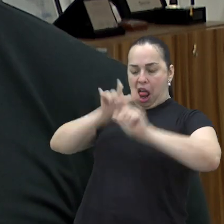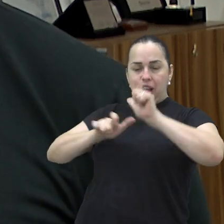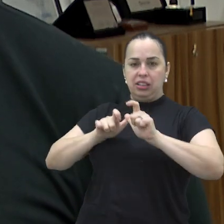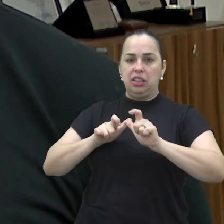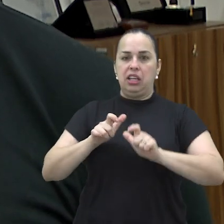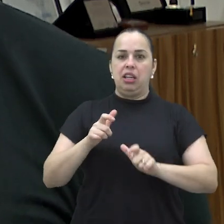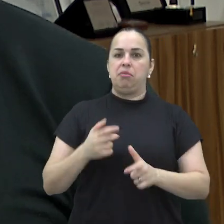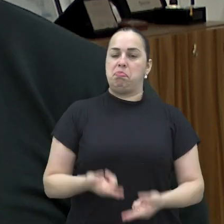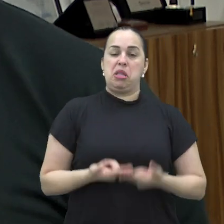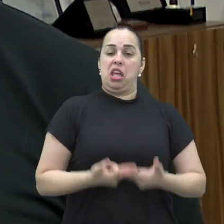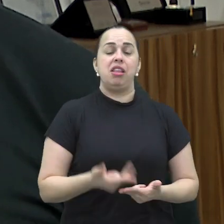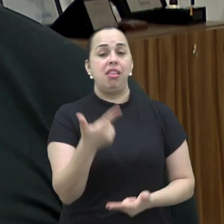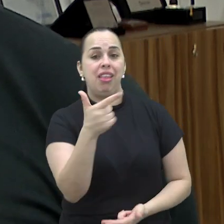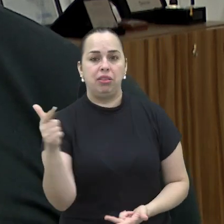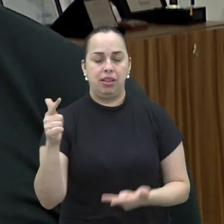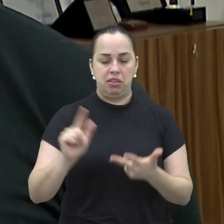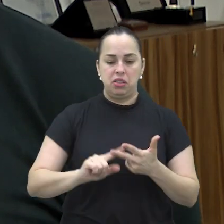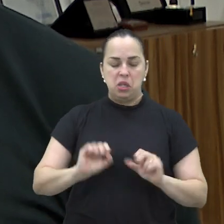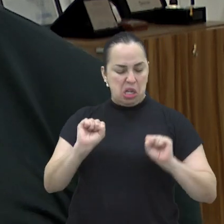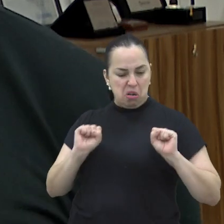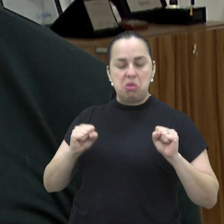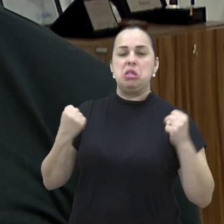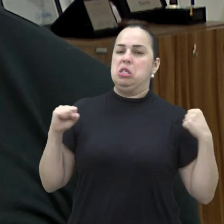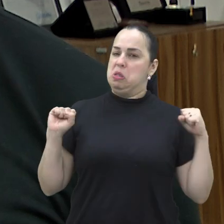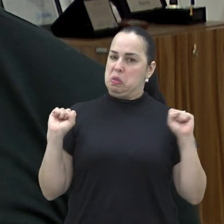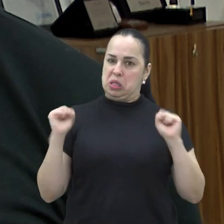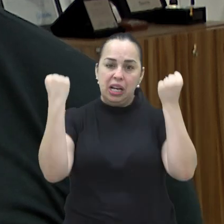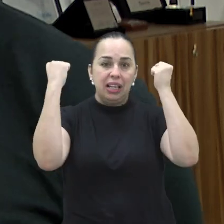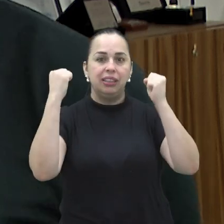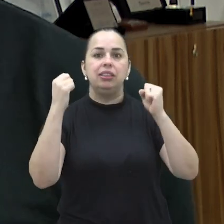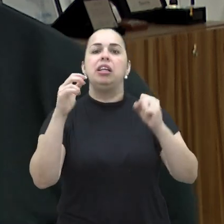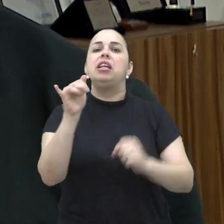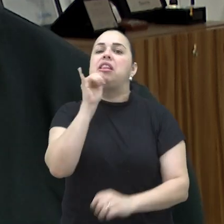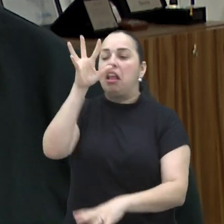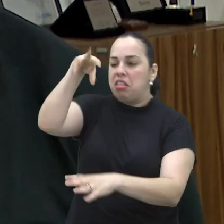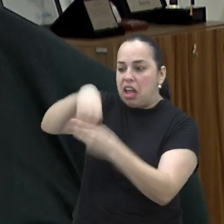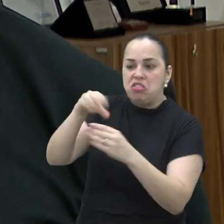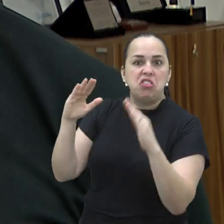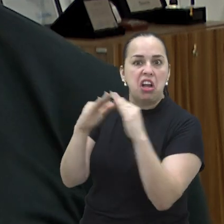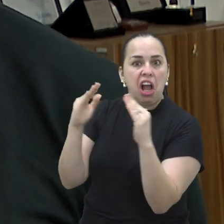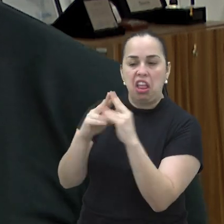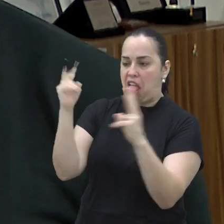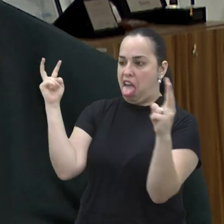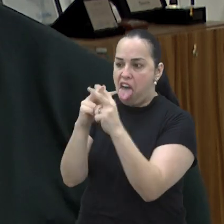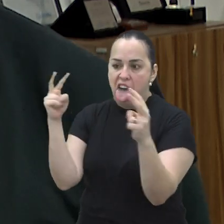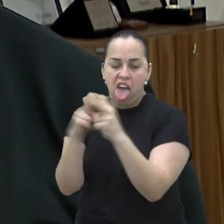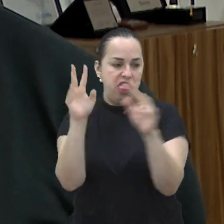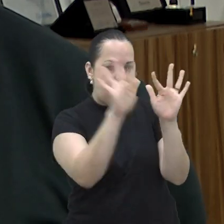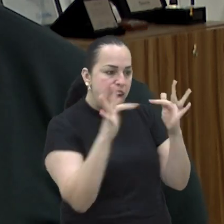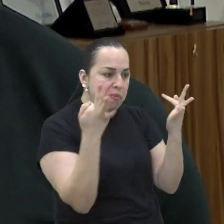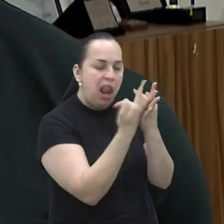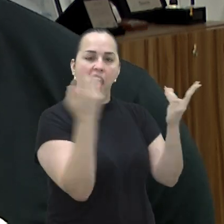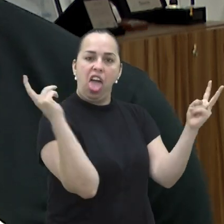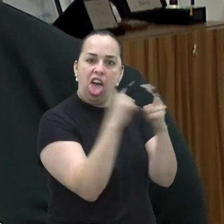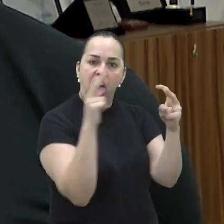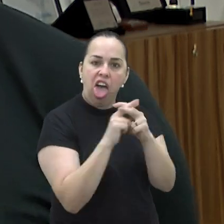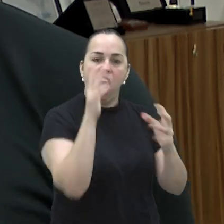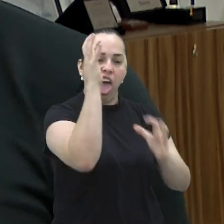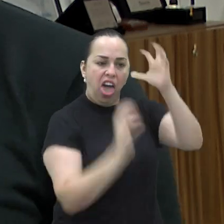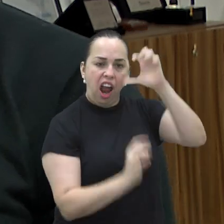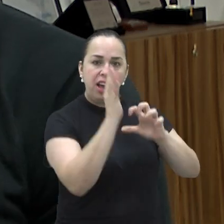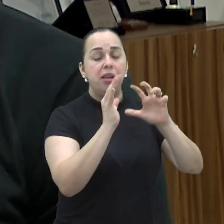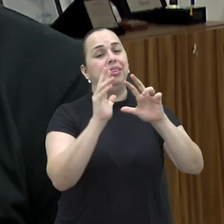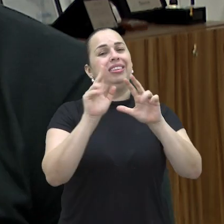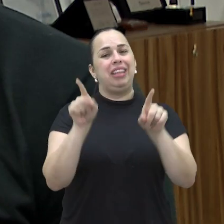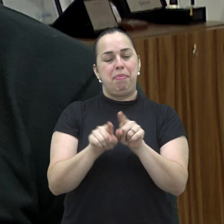as pessoas estão ficando mais intolerantes, mais agressivas. Você vê as pessoas brigando dentro de casa, brigando em reuniões familiares, e isso tem